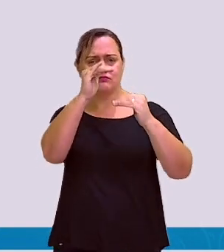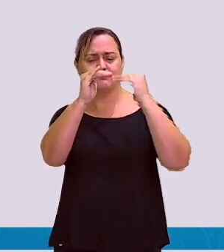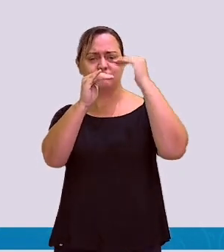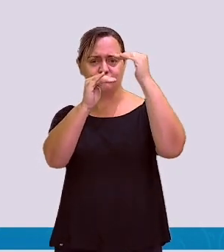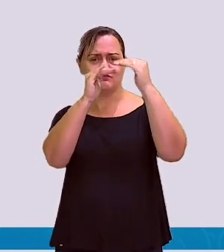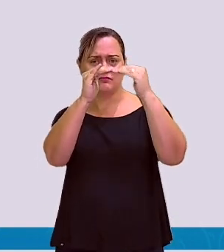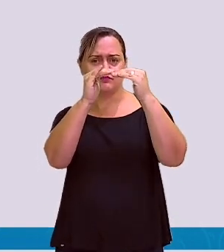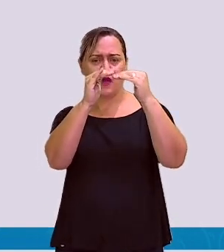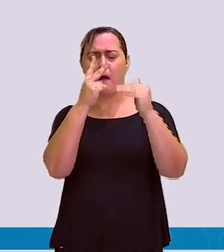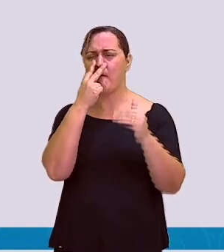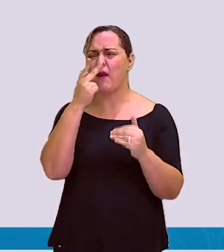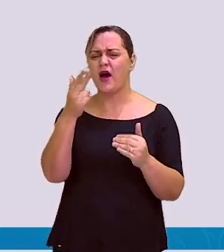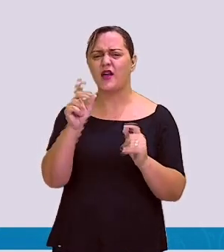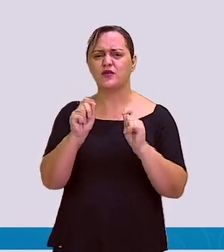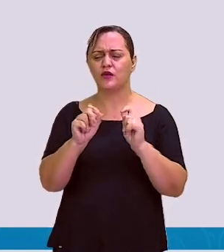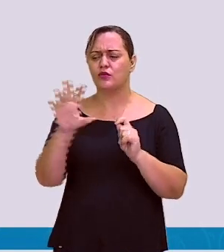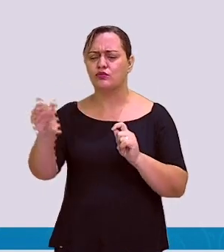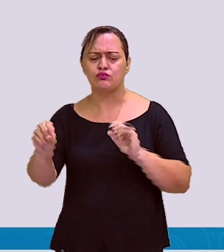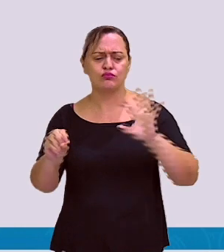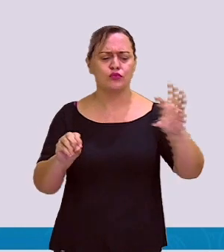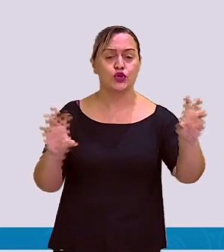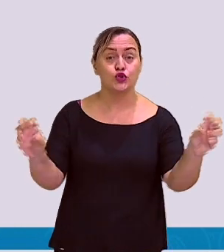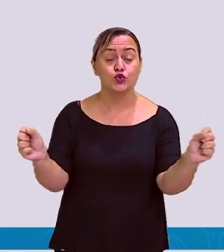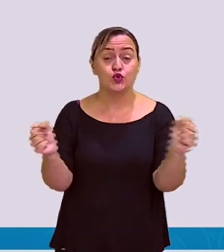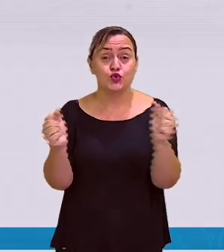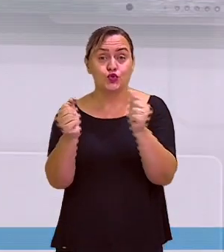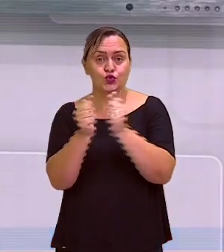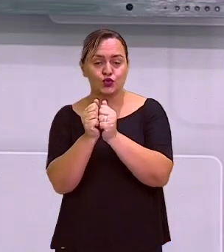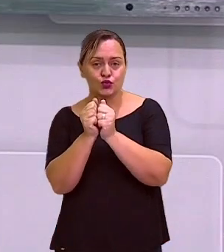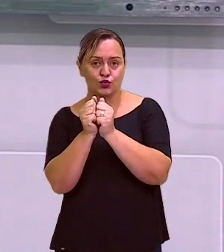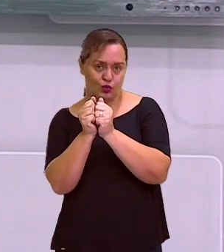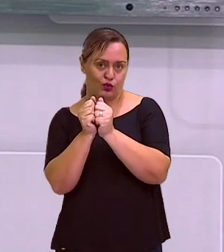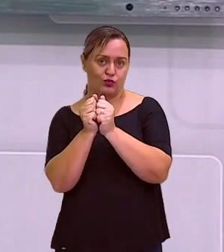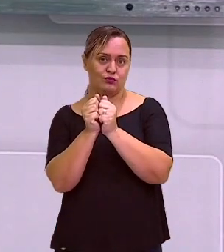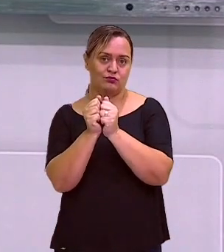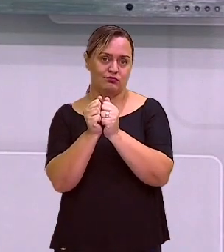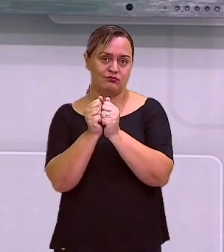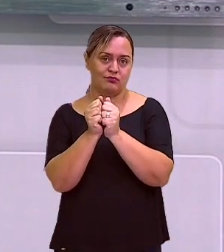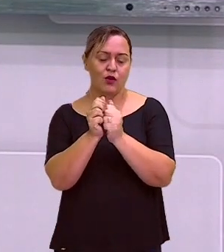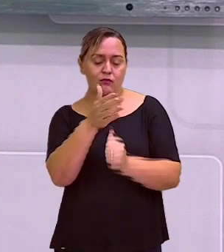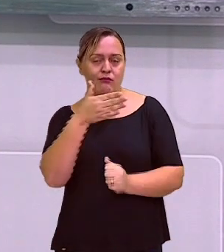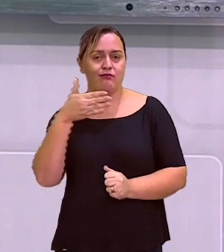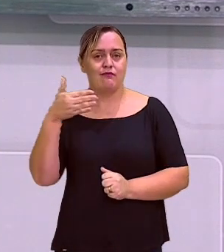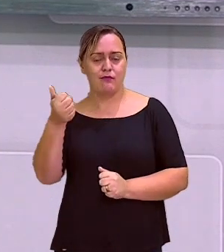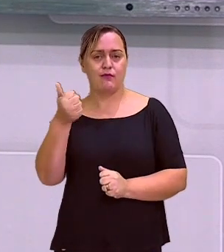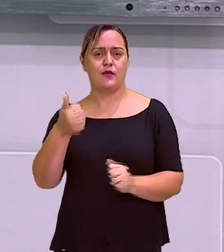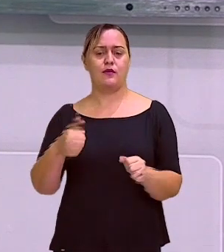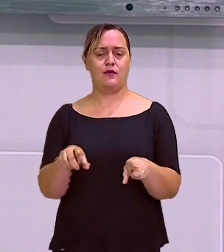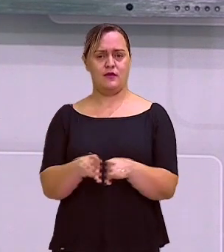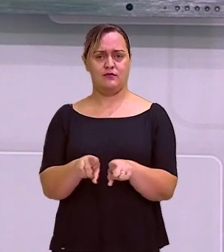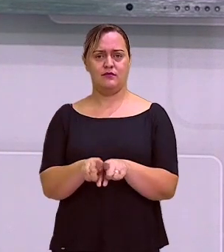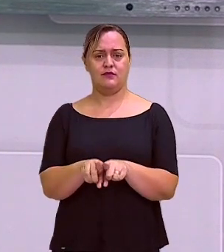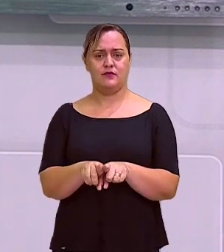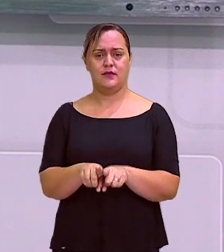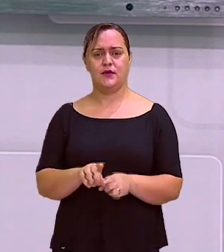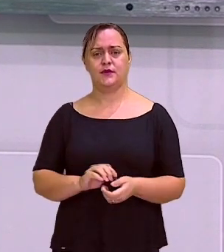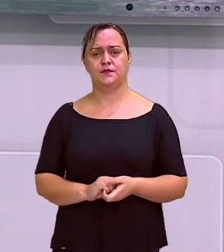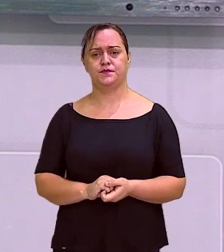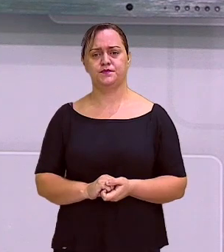existiam antes. Então, o que é? O aperfeiçoamento que foi surgindo ao longo dos anos.